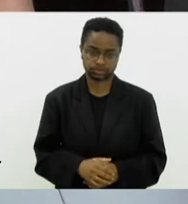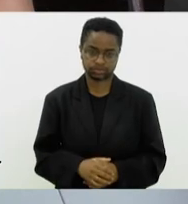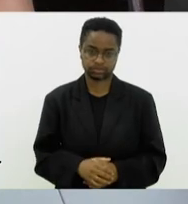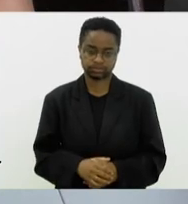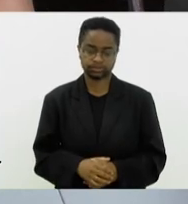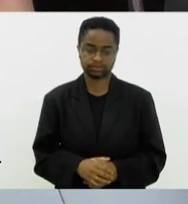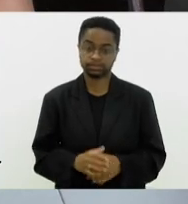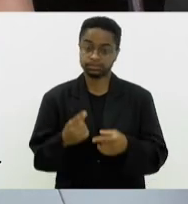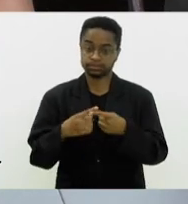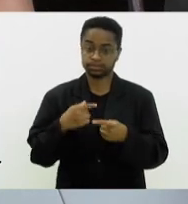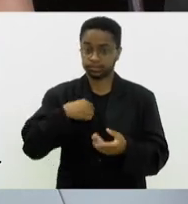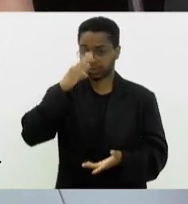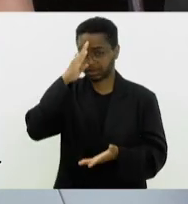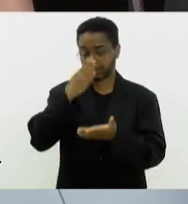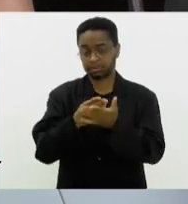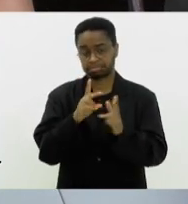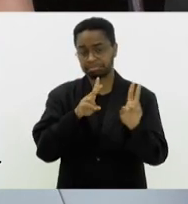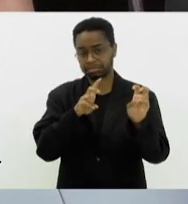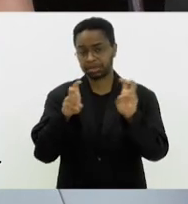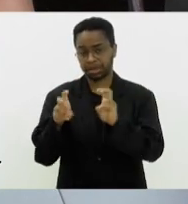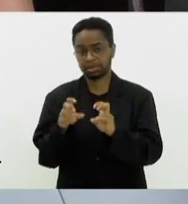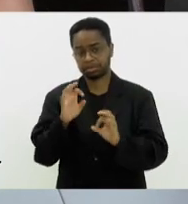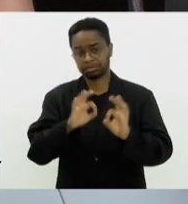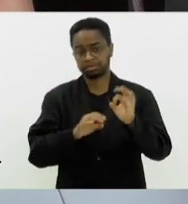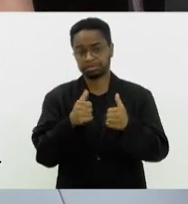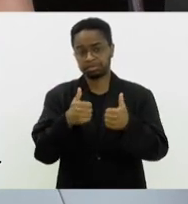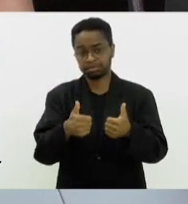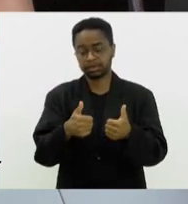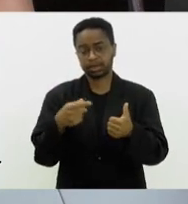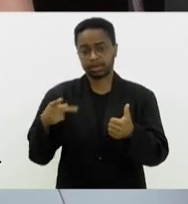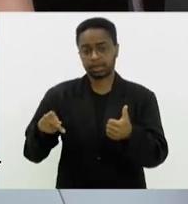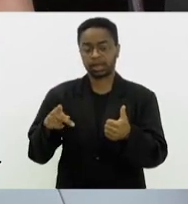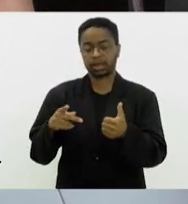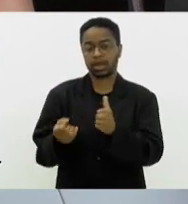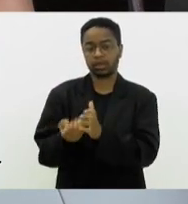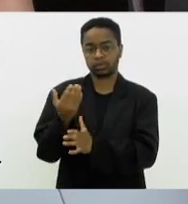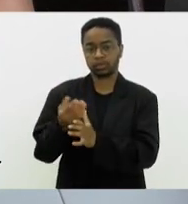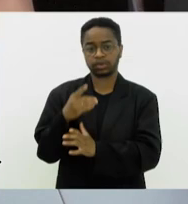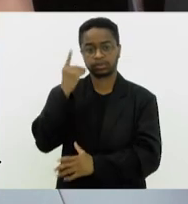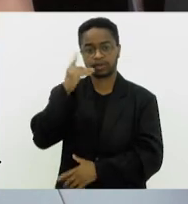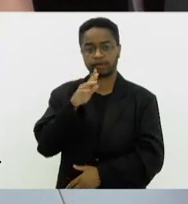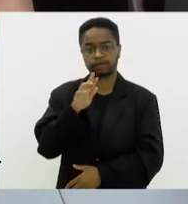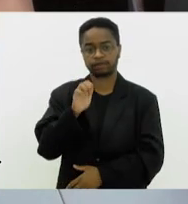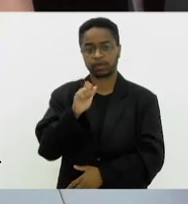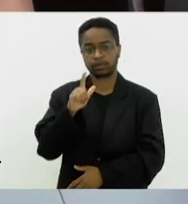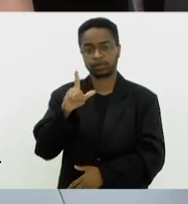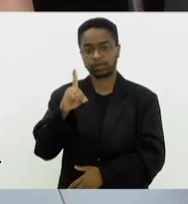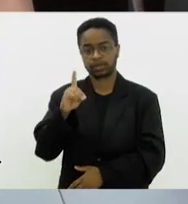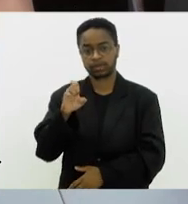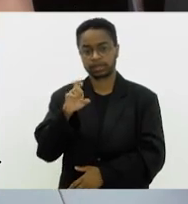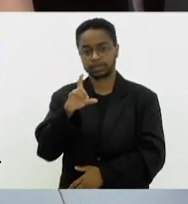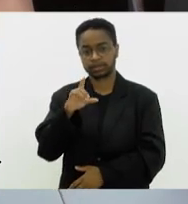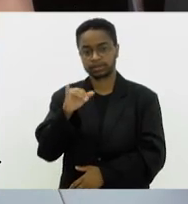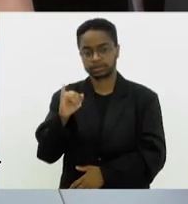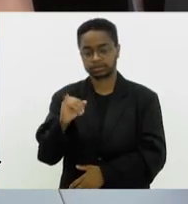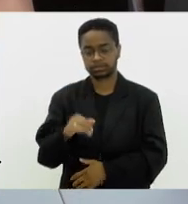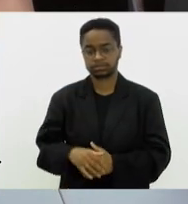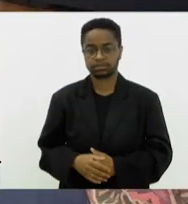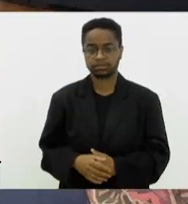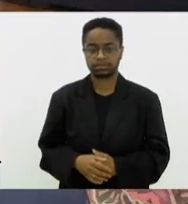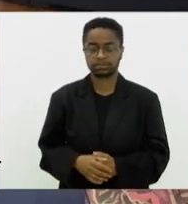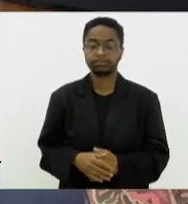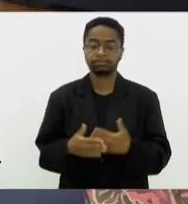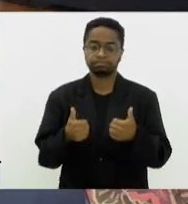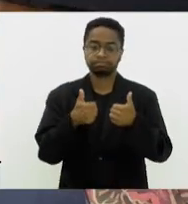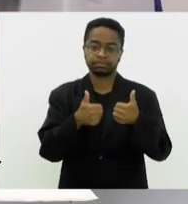acho que o tema está sendo bem tratado aqui pelo autor, que é o deputado Valdeci da Saúde. Perfeito. Então, o projeto